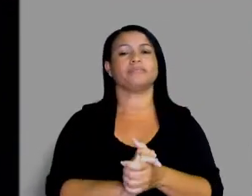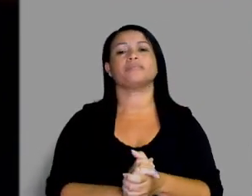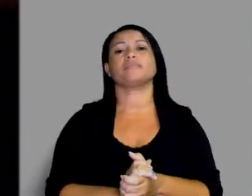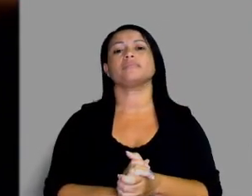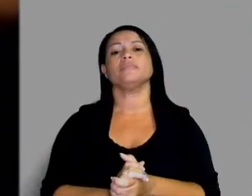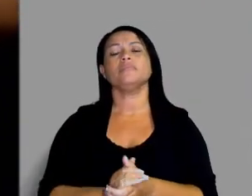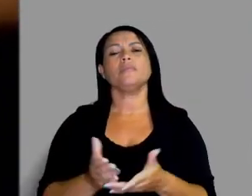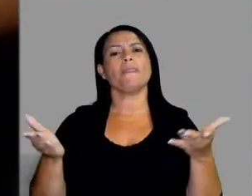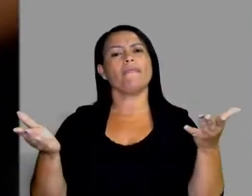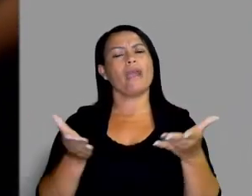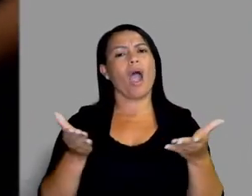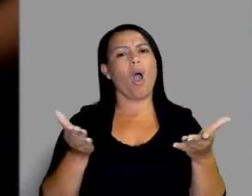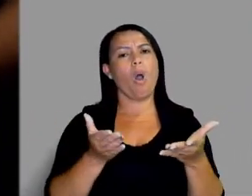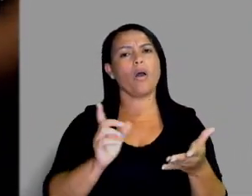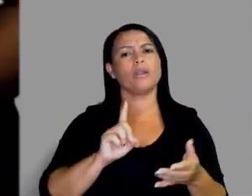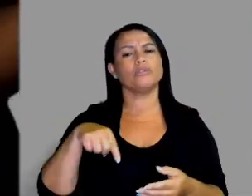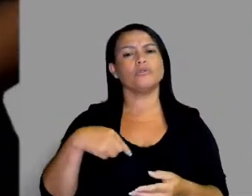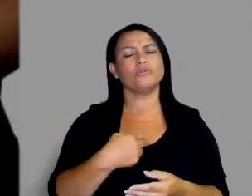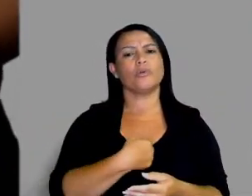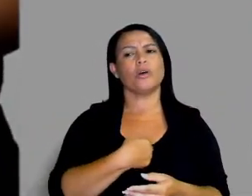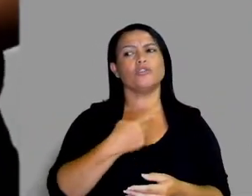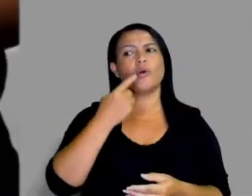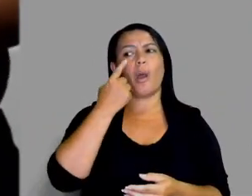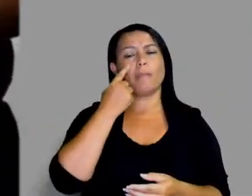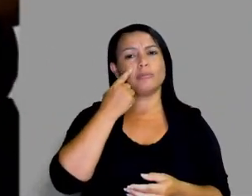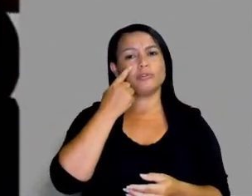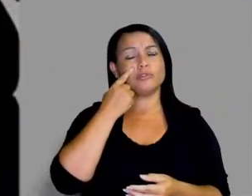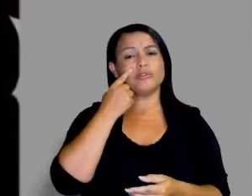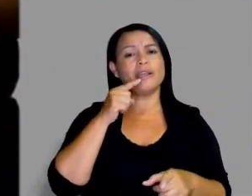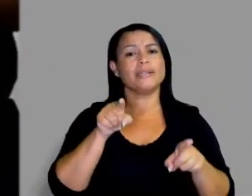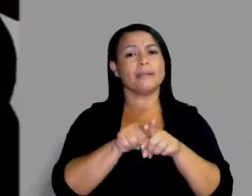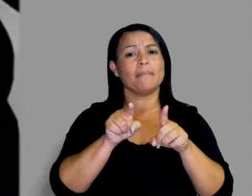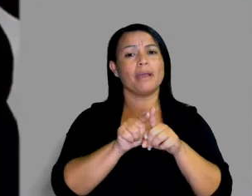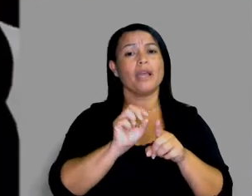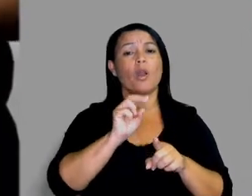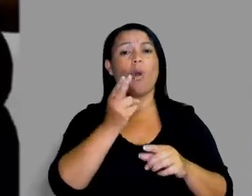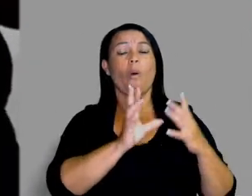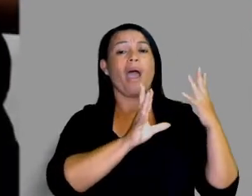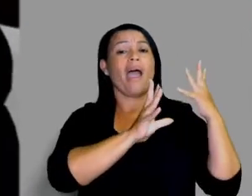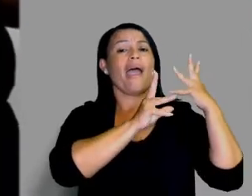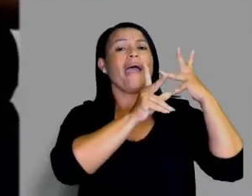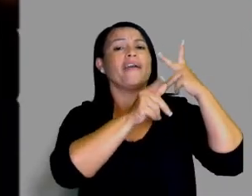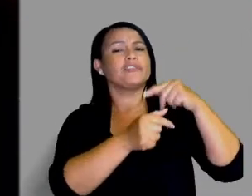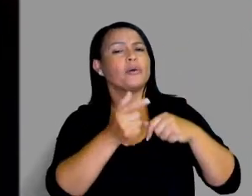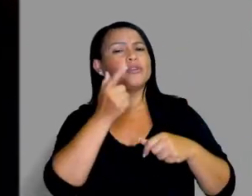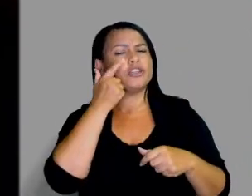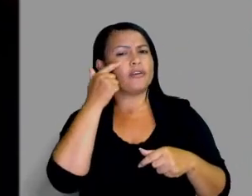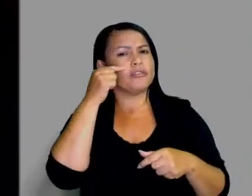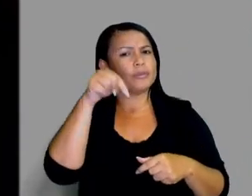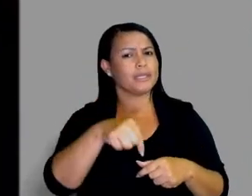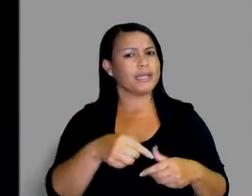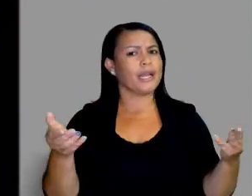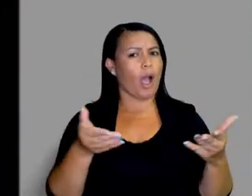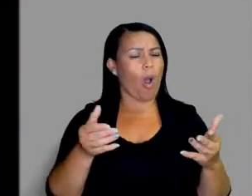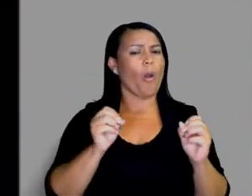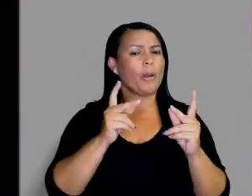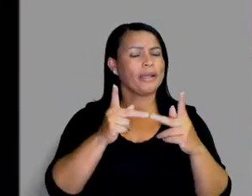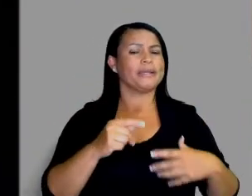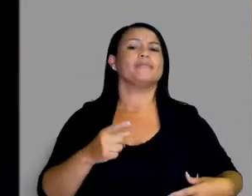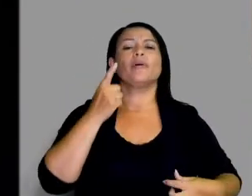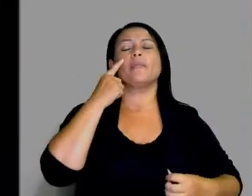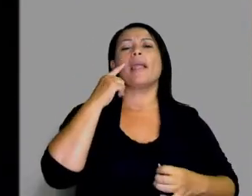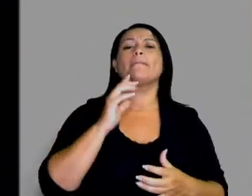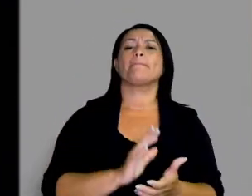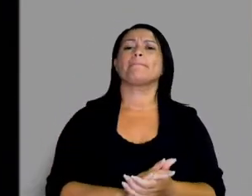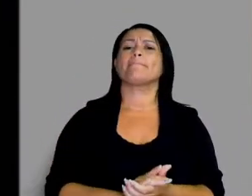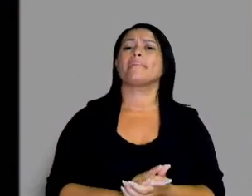E agora, a gente vai rever ou revisar o que a gente viu aqui, tá bom? Vamos lá?